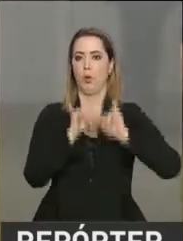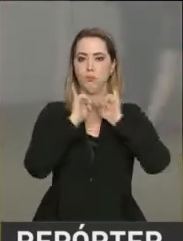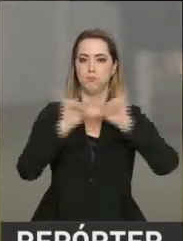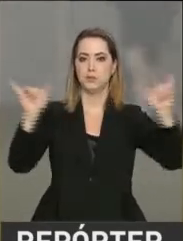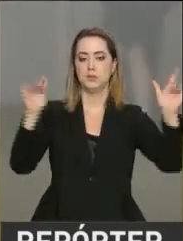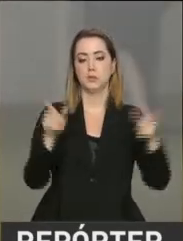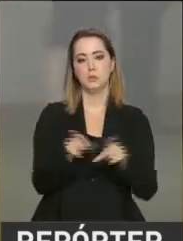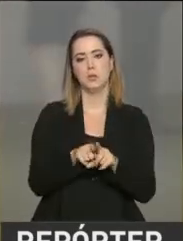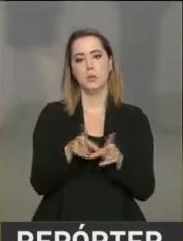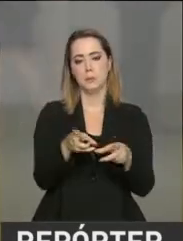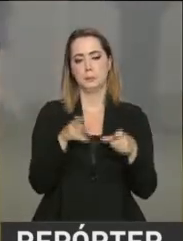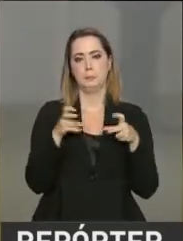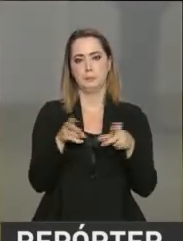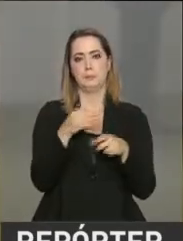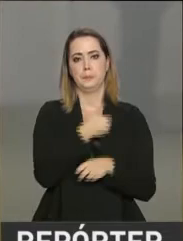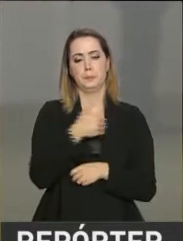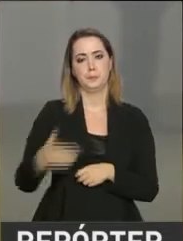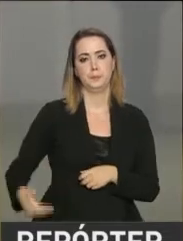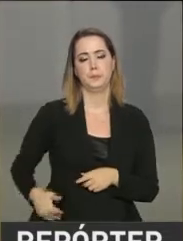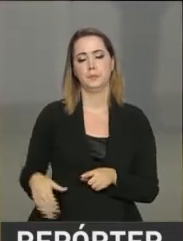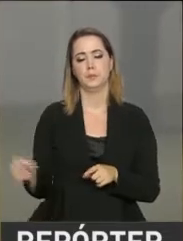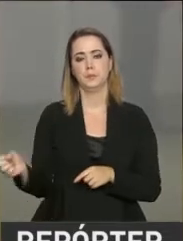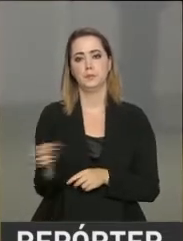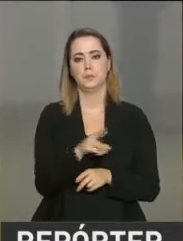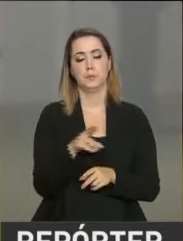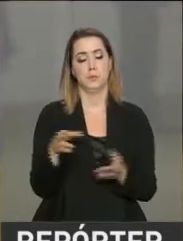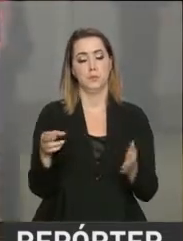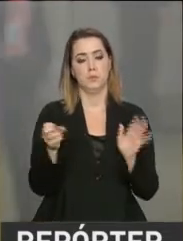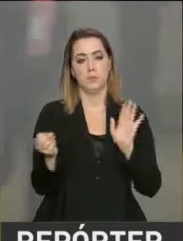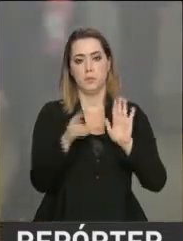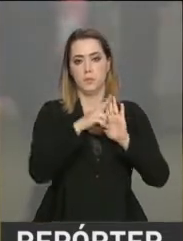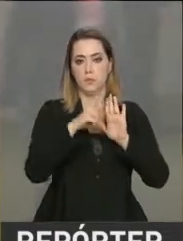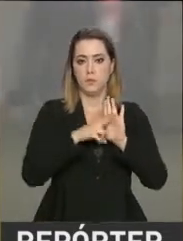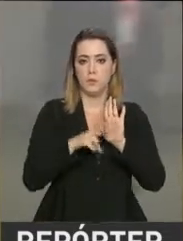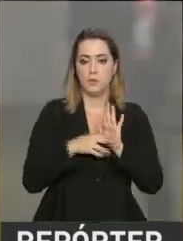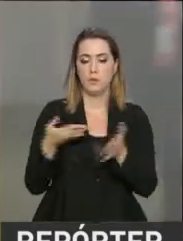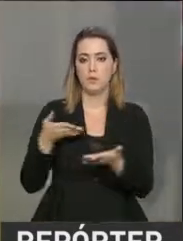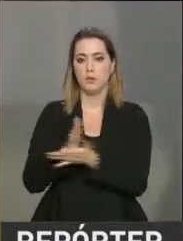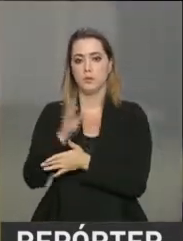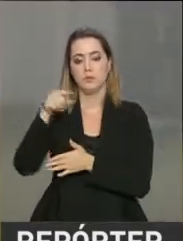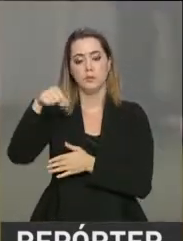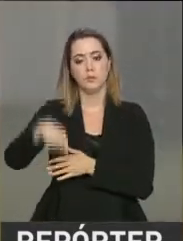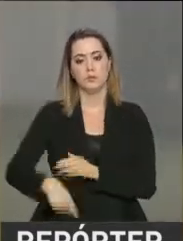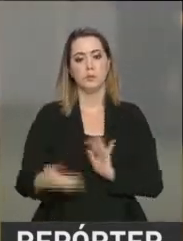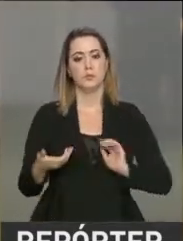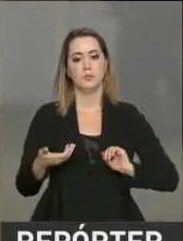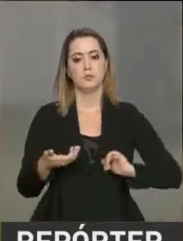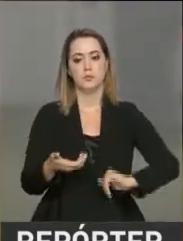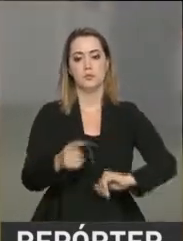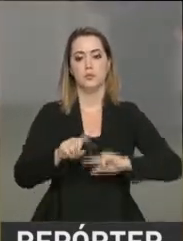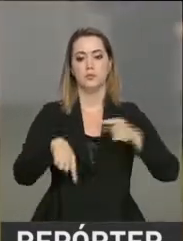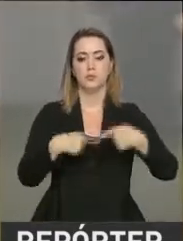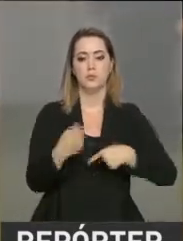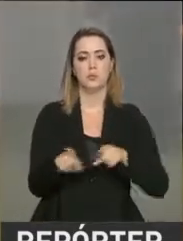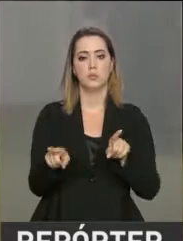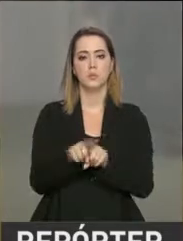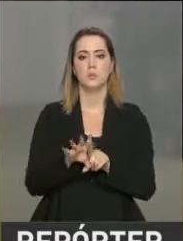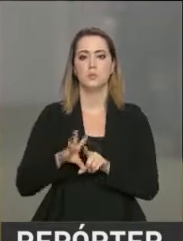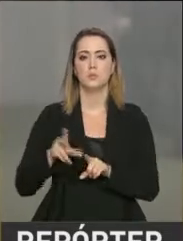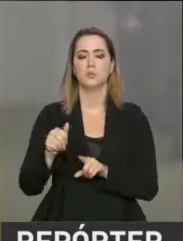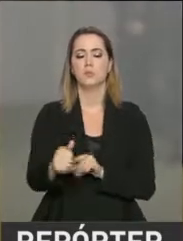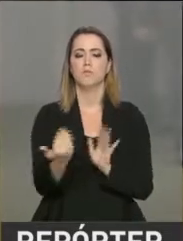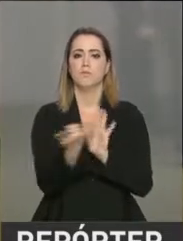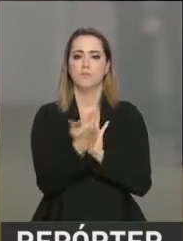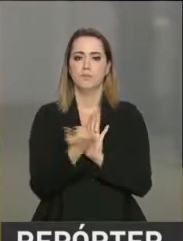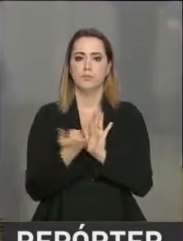governo é que a proposta de reforma da Previdência Social seja aprovada aqui no Congresso Nacional, depois de todas essas